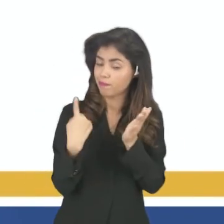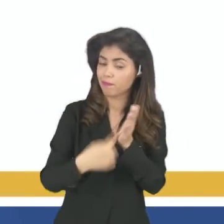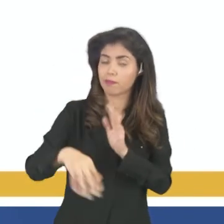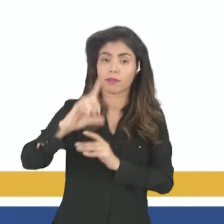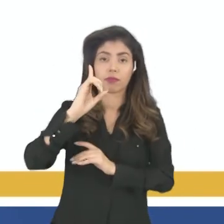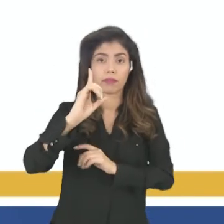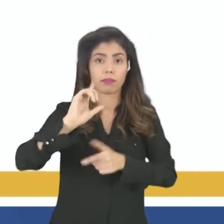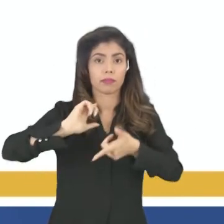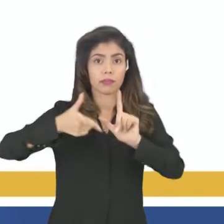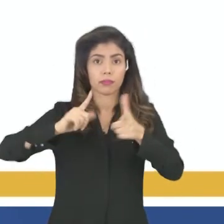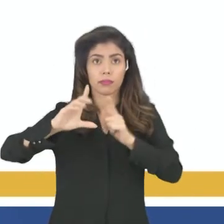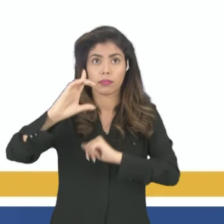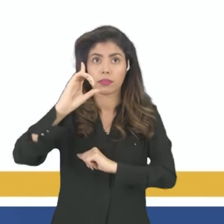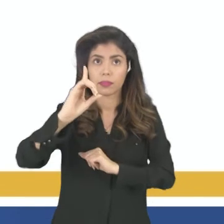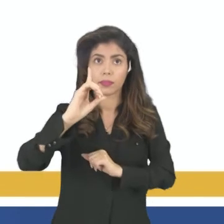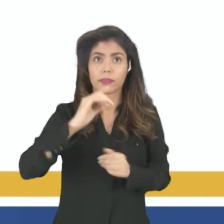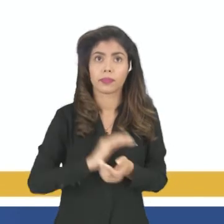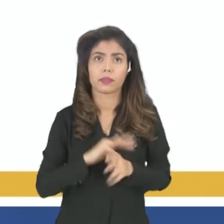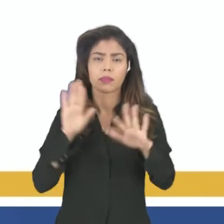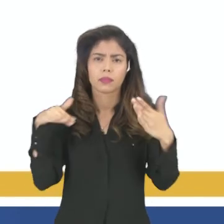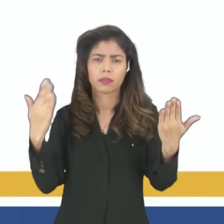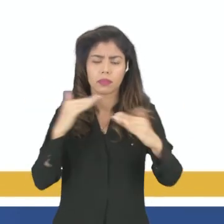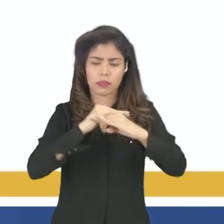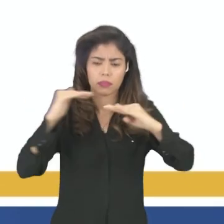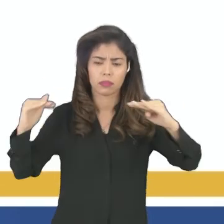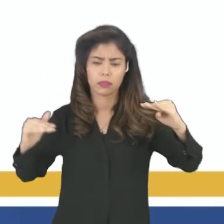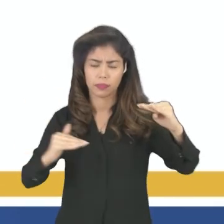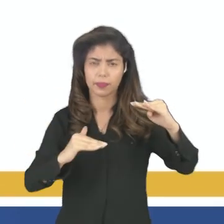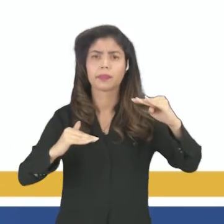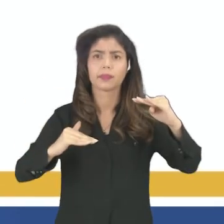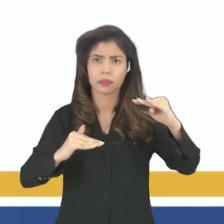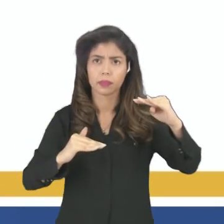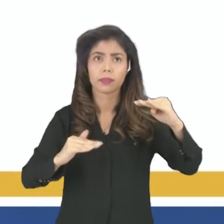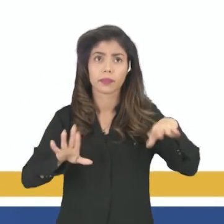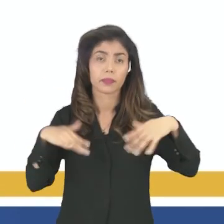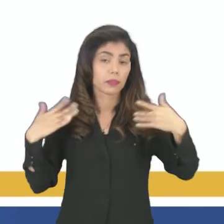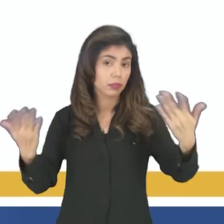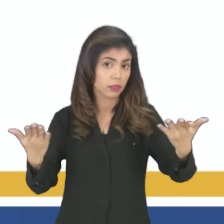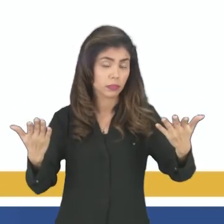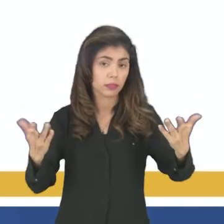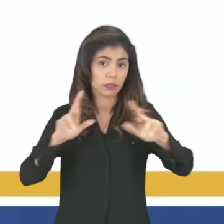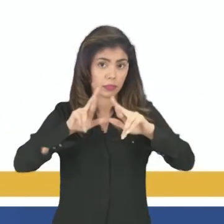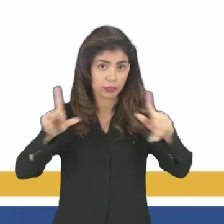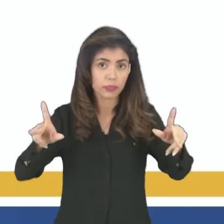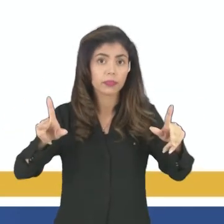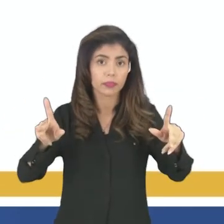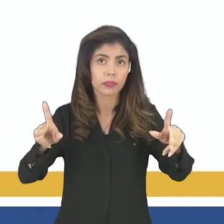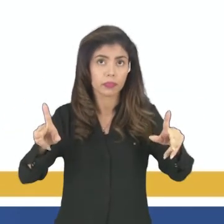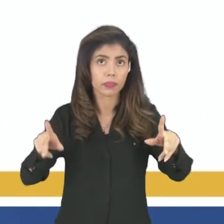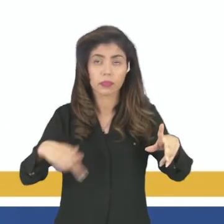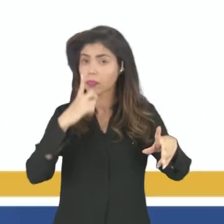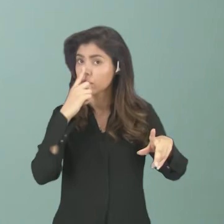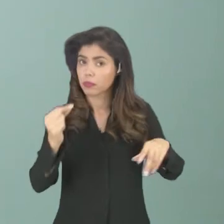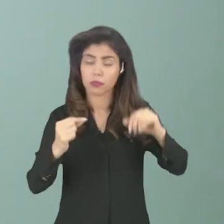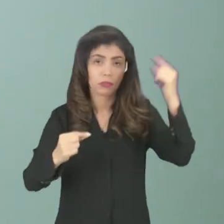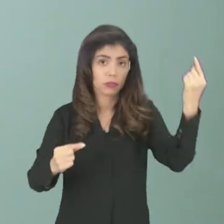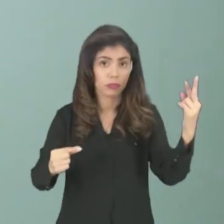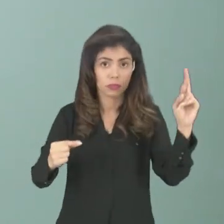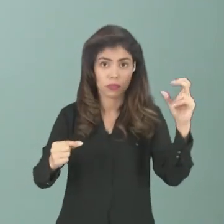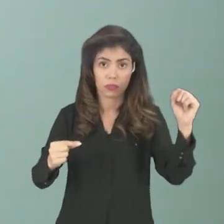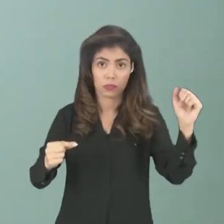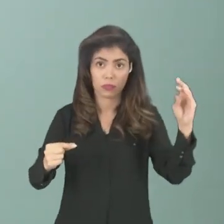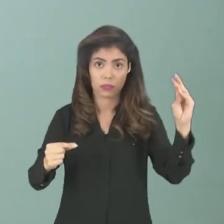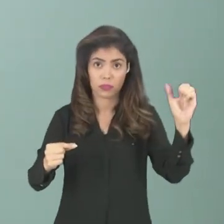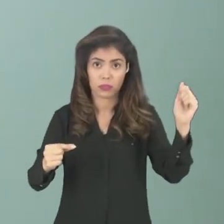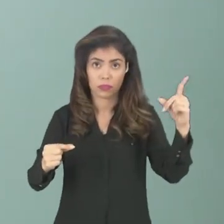condição original. Então, qual que é a divergência entre, a questão está dizendo isso, qual é a divergência entre Hobbes e Rousseau? Para Hobbes, o